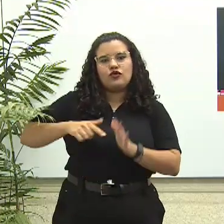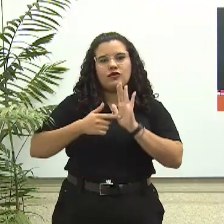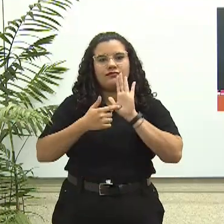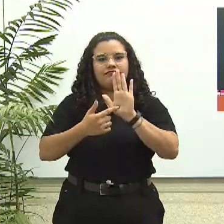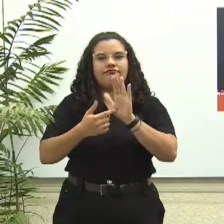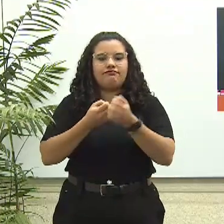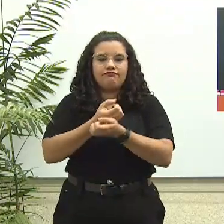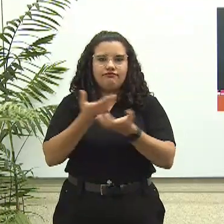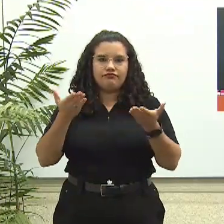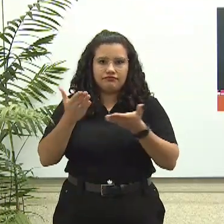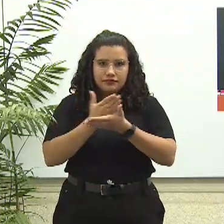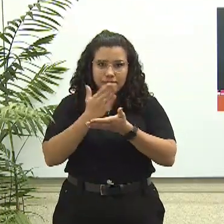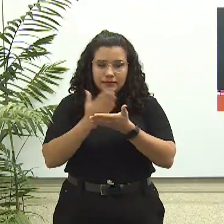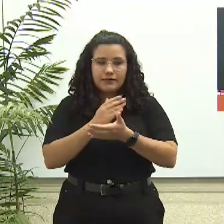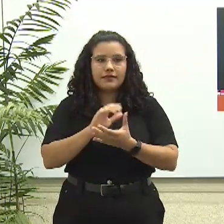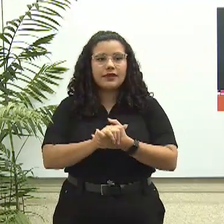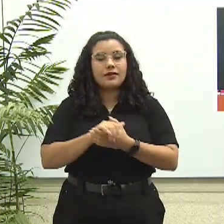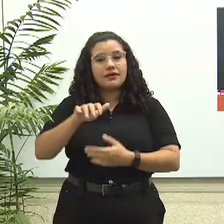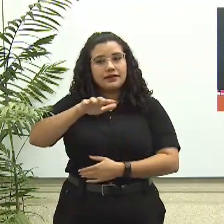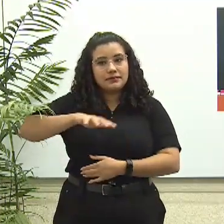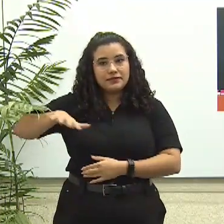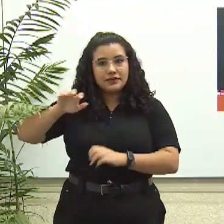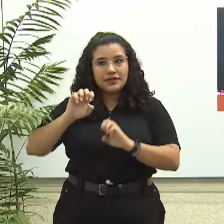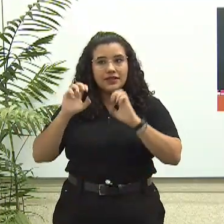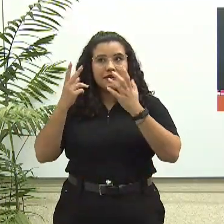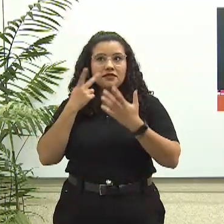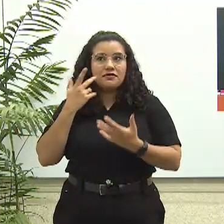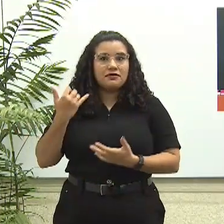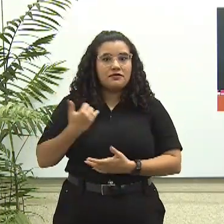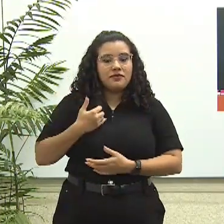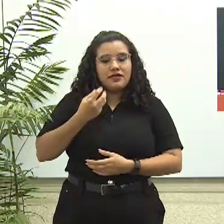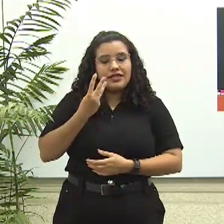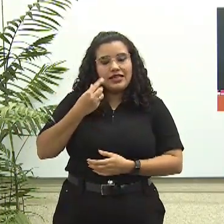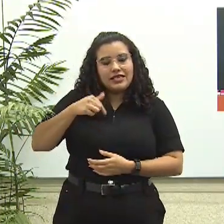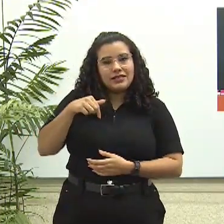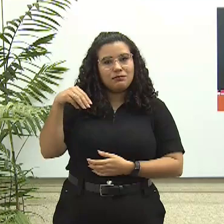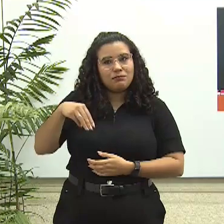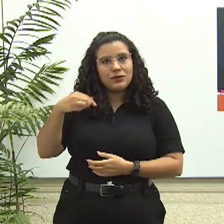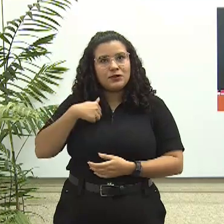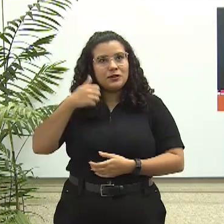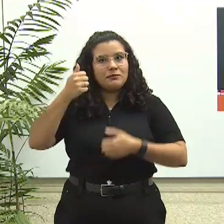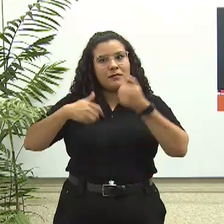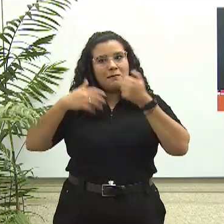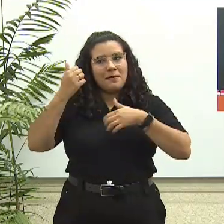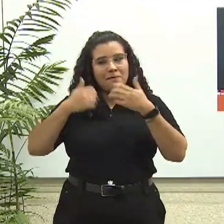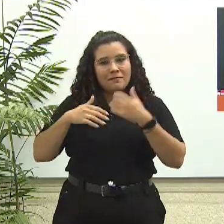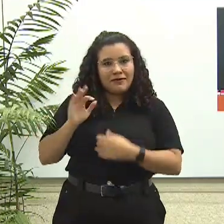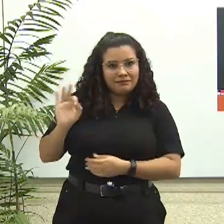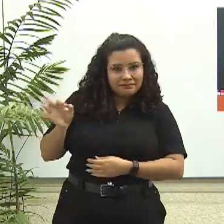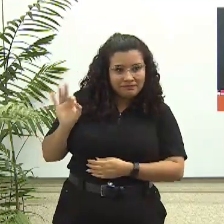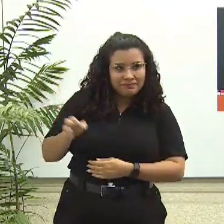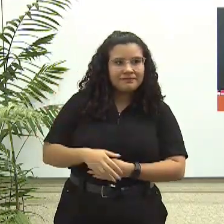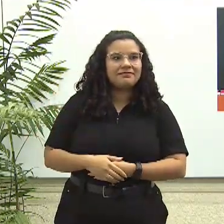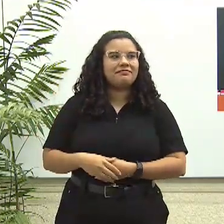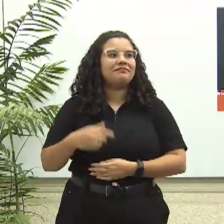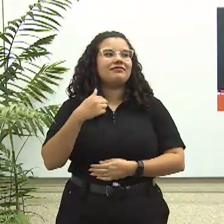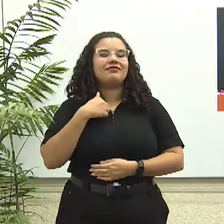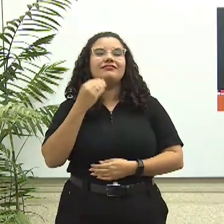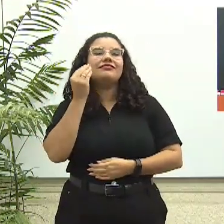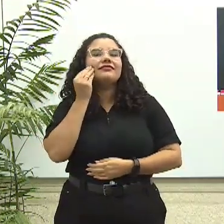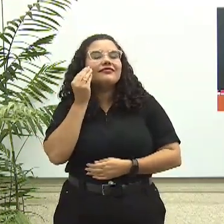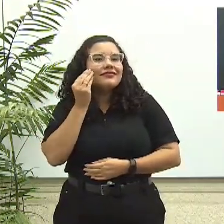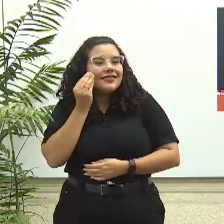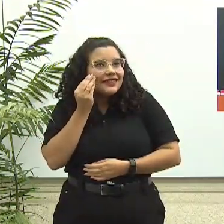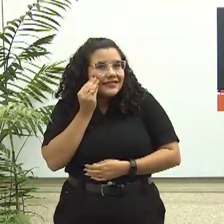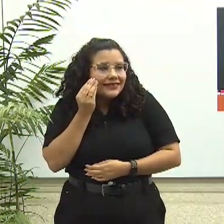o pessoal do cerimonial me deu 37 segundos para falar né arbex e eu tô tentando eu